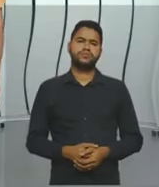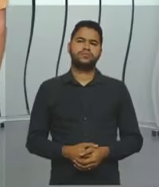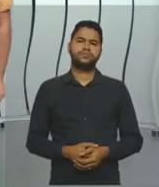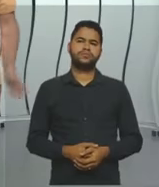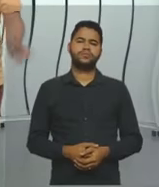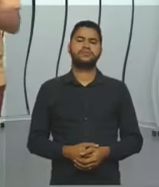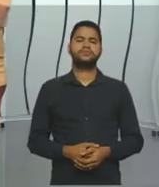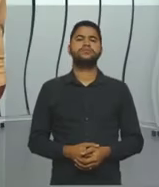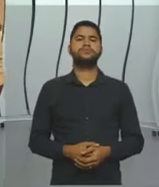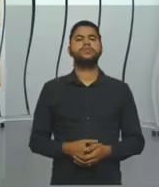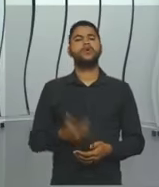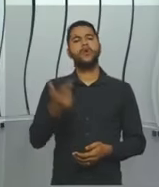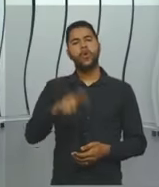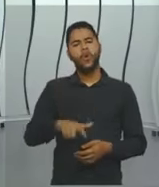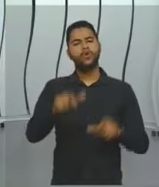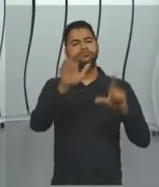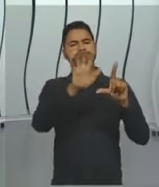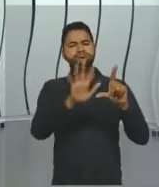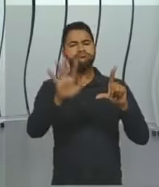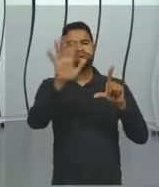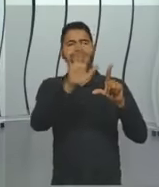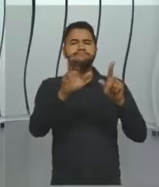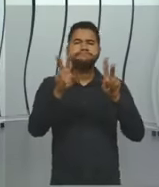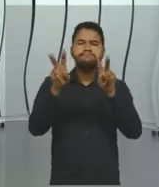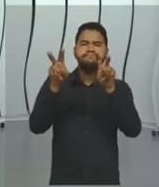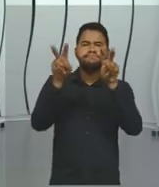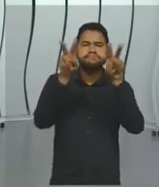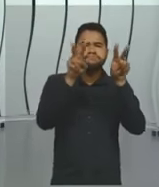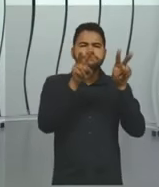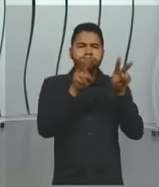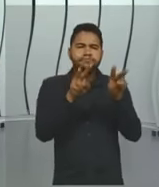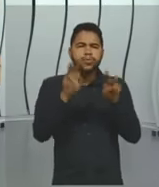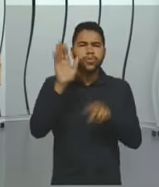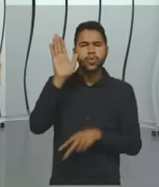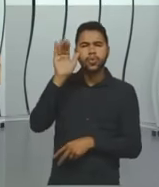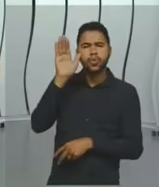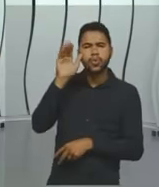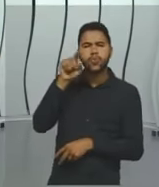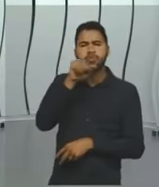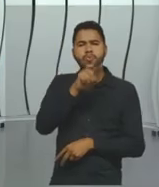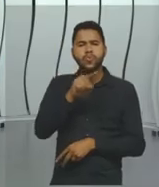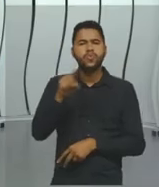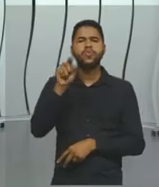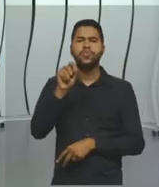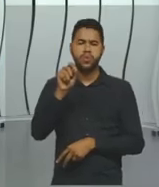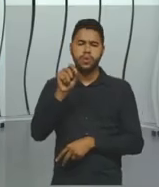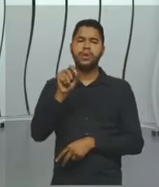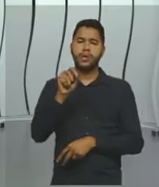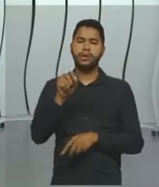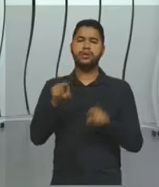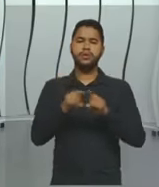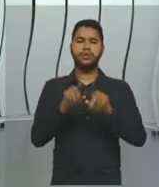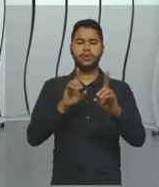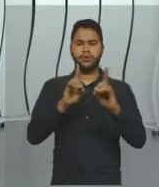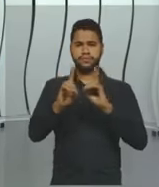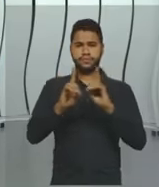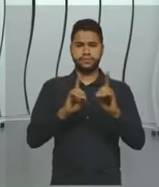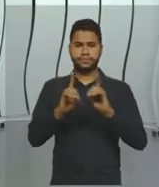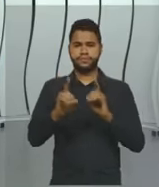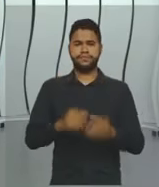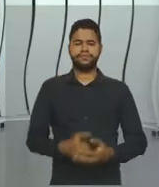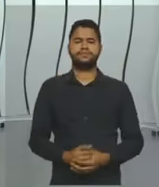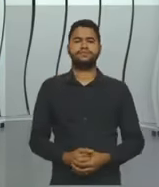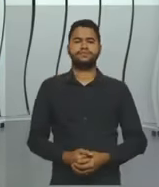um quadrinho para a gente observar a imagem, né, observar o que está acontecendo aqui e o diálogo. Então, vamos